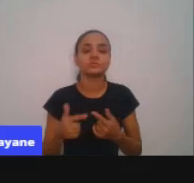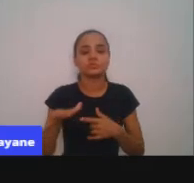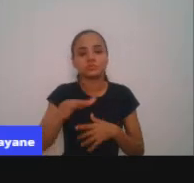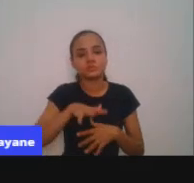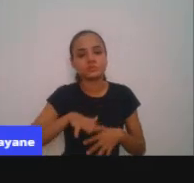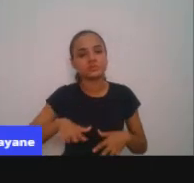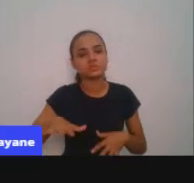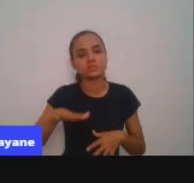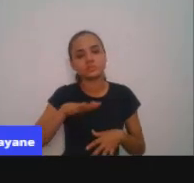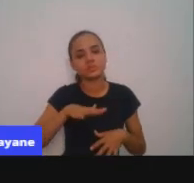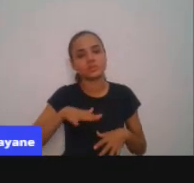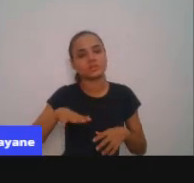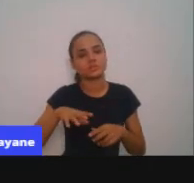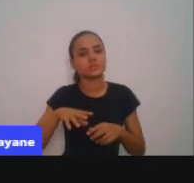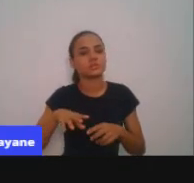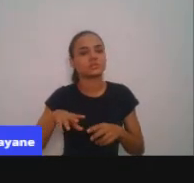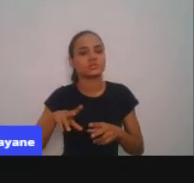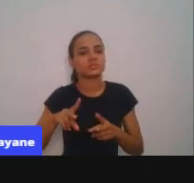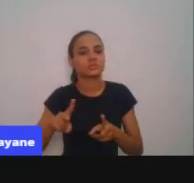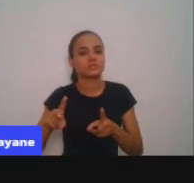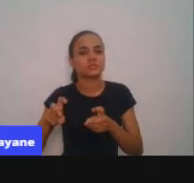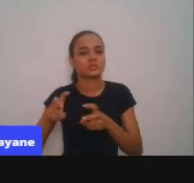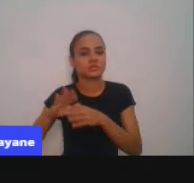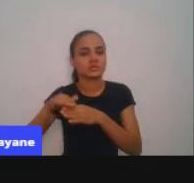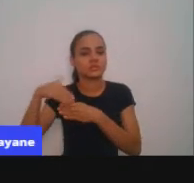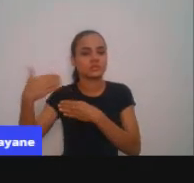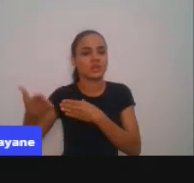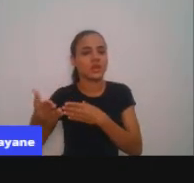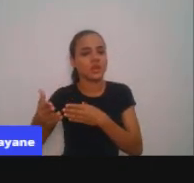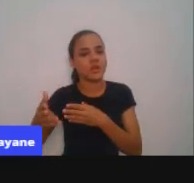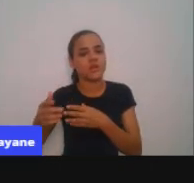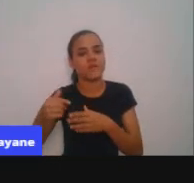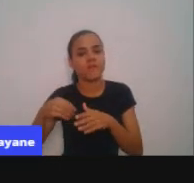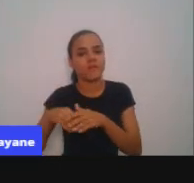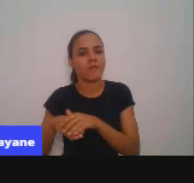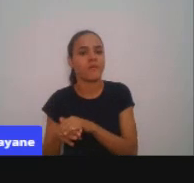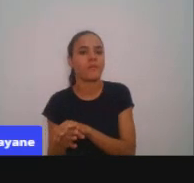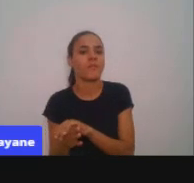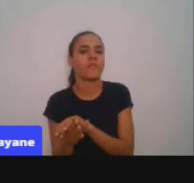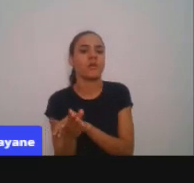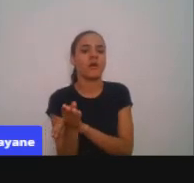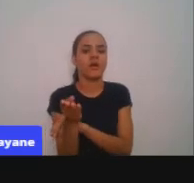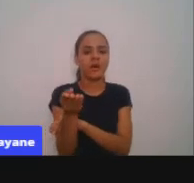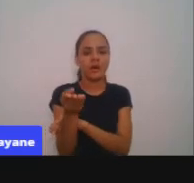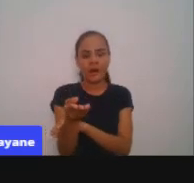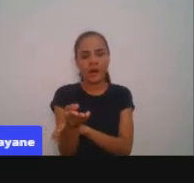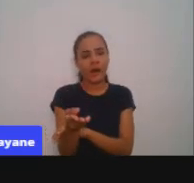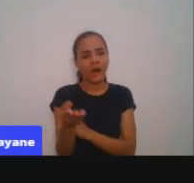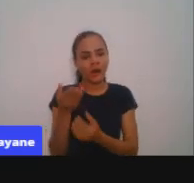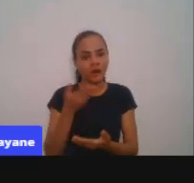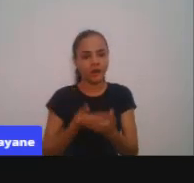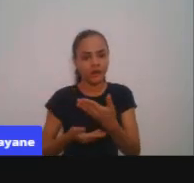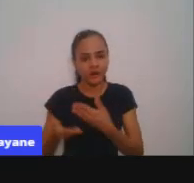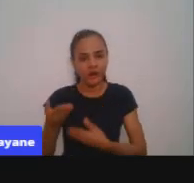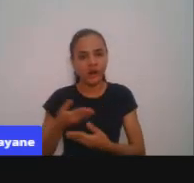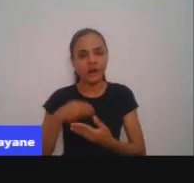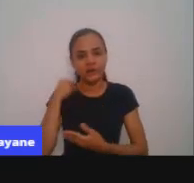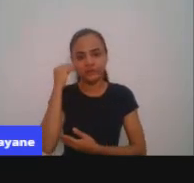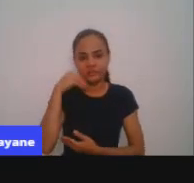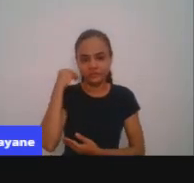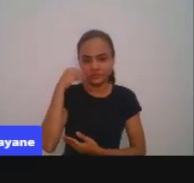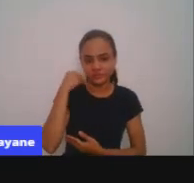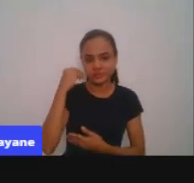aí a gente, vamos dizer que a gente tira de letra, né? A gente já está habituado, a gente tem as trocas, as experiências, as